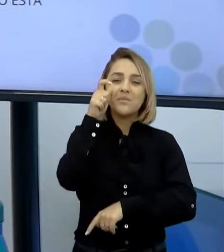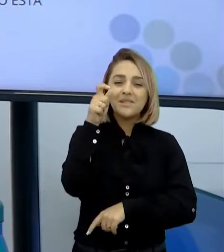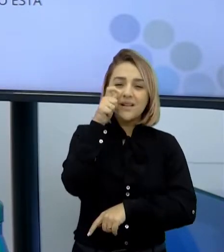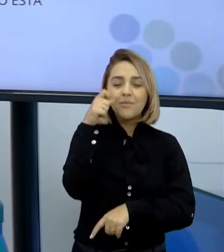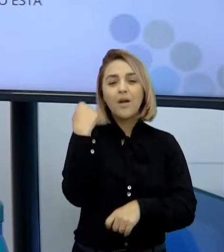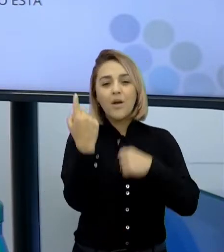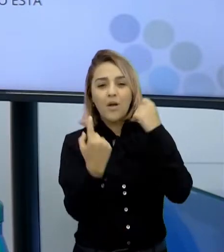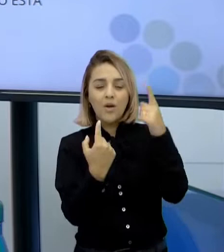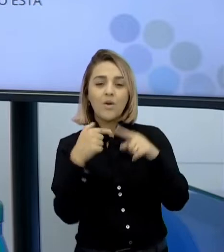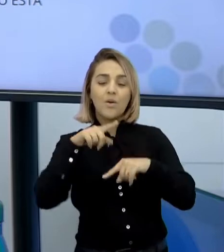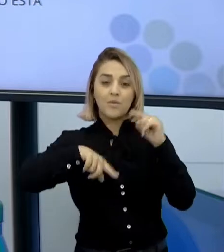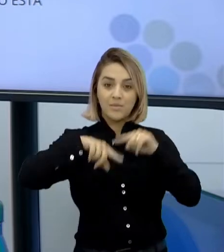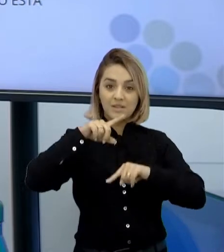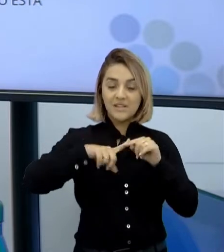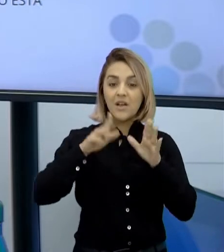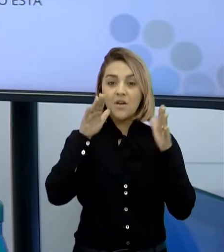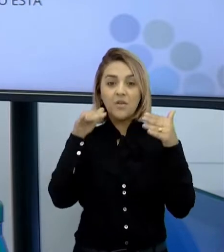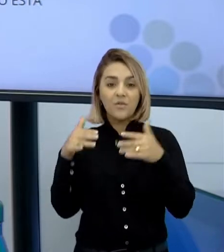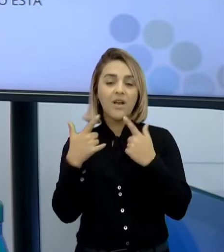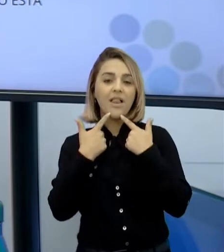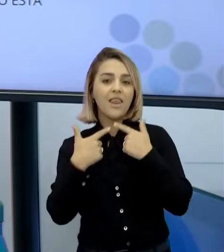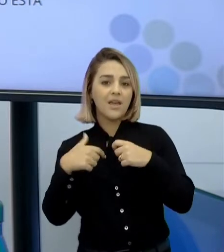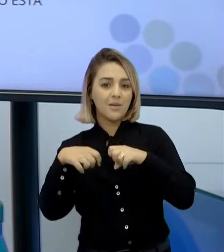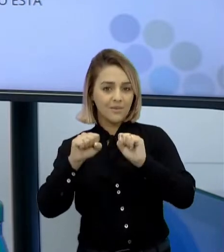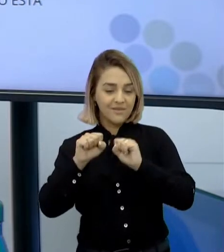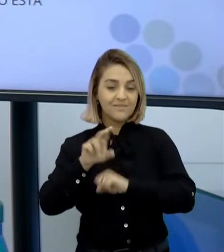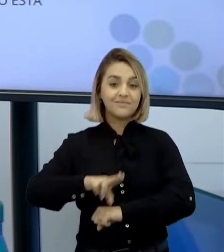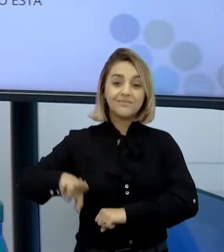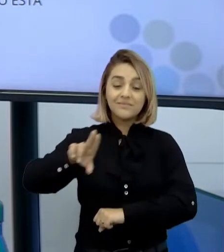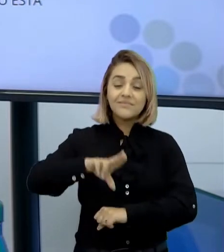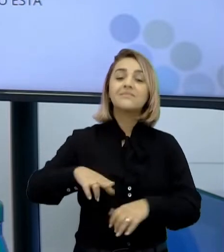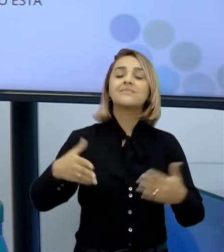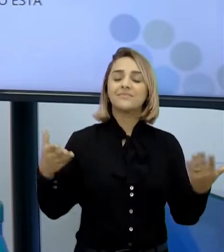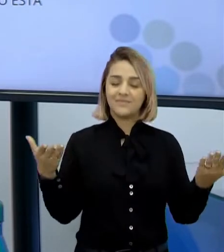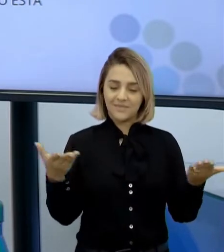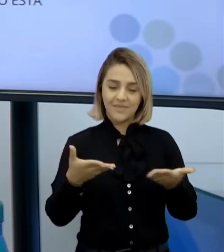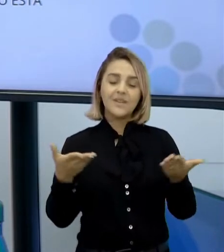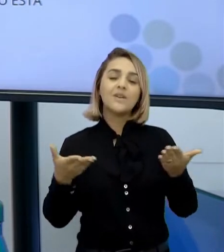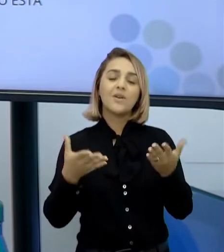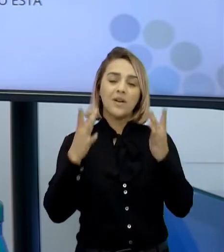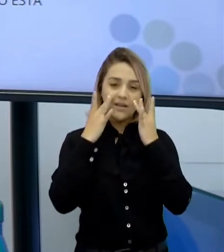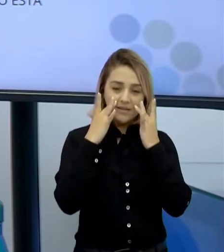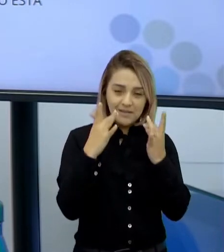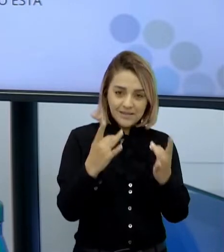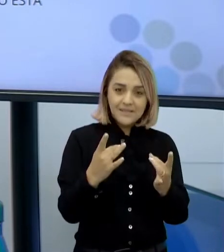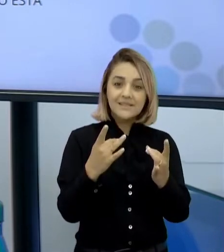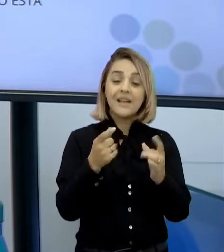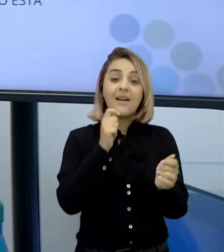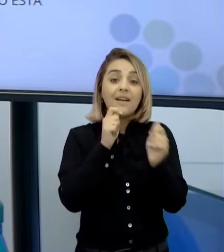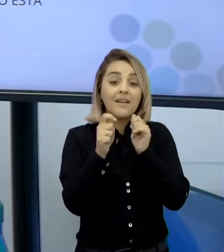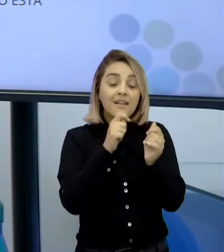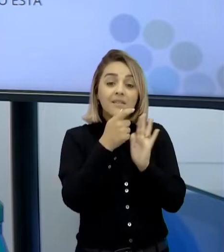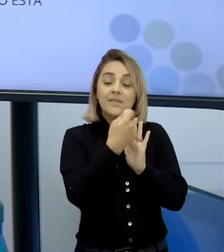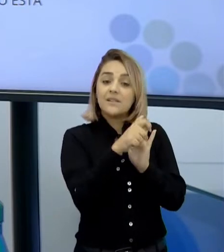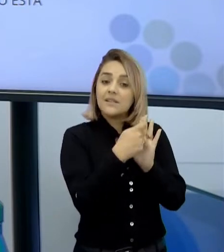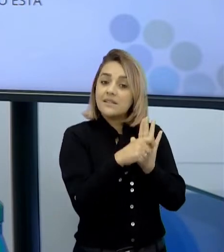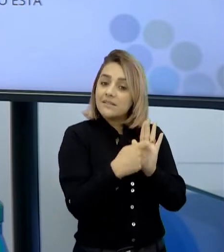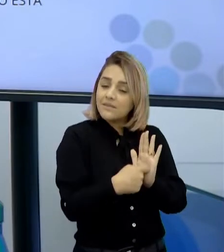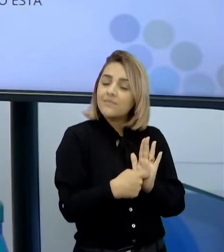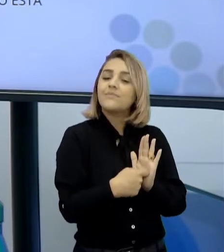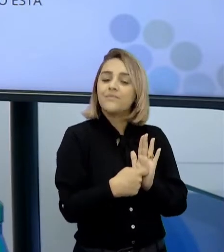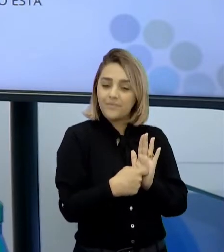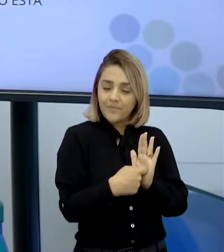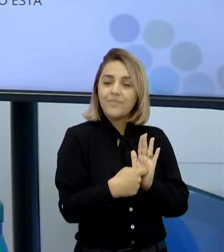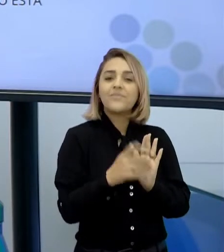também focamos na linguagem utilizada e vimos aí a entrevista escrita, né, que lá no caso as perguntas tinham